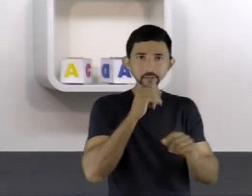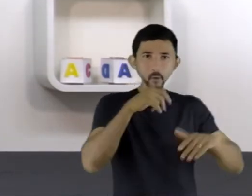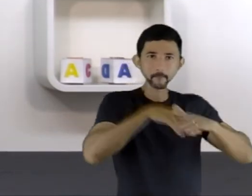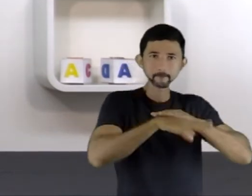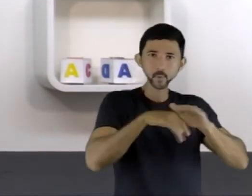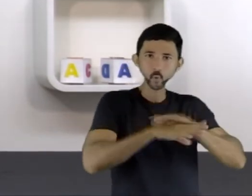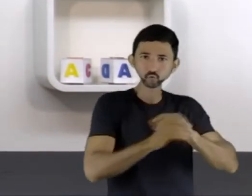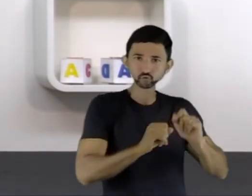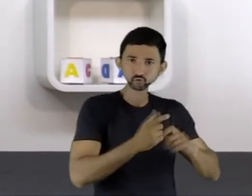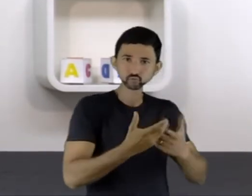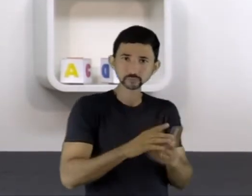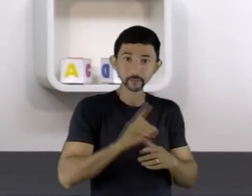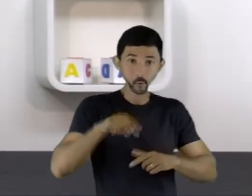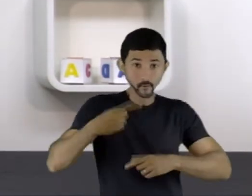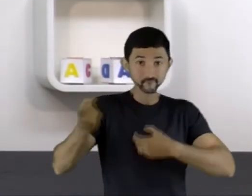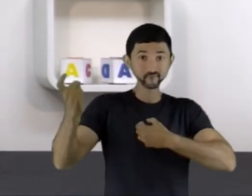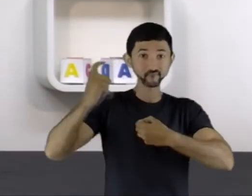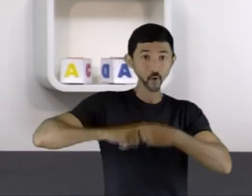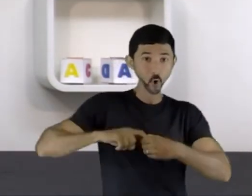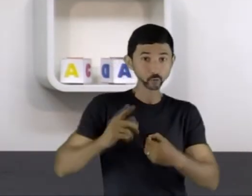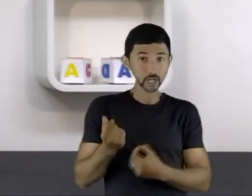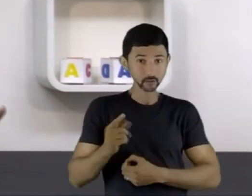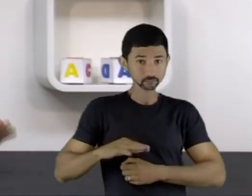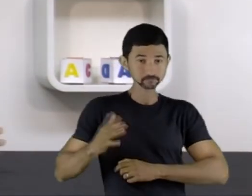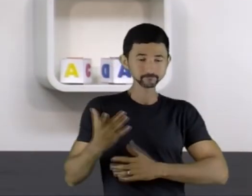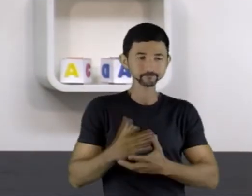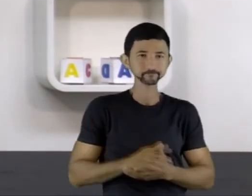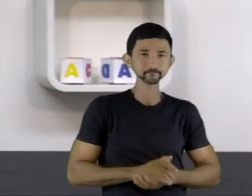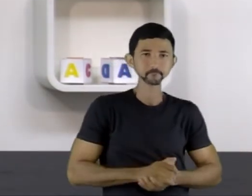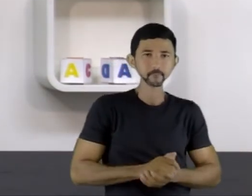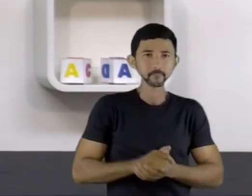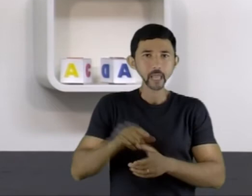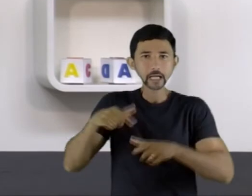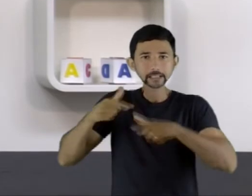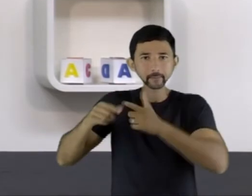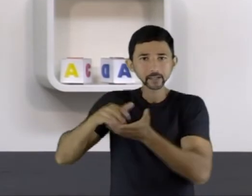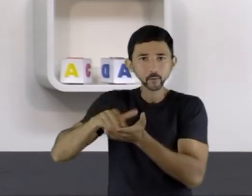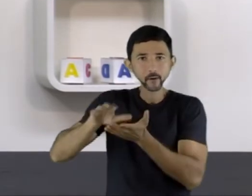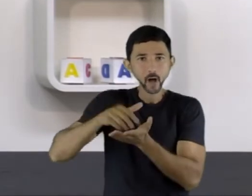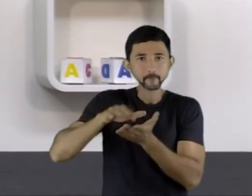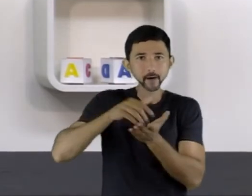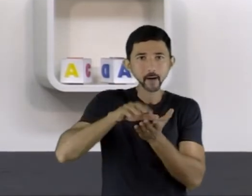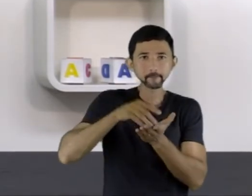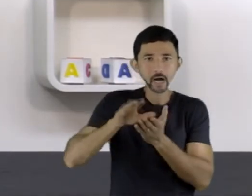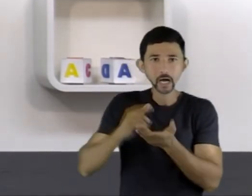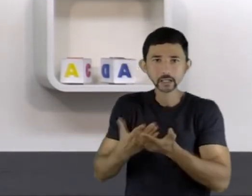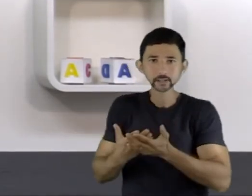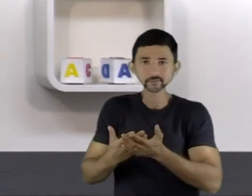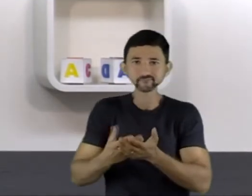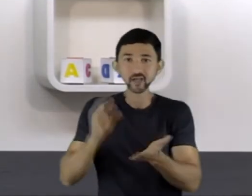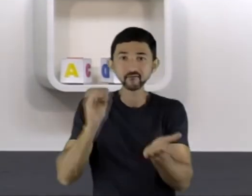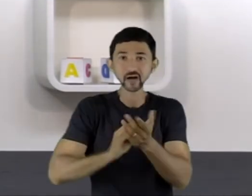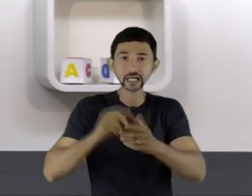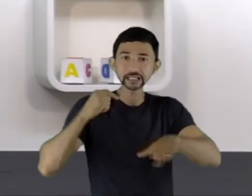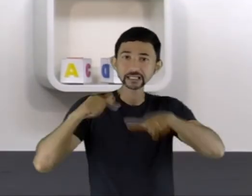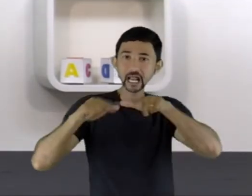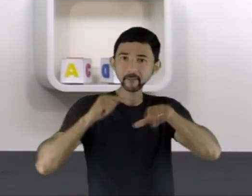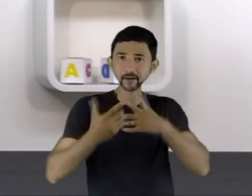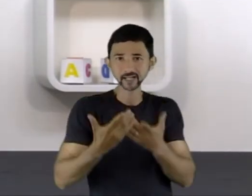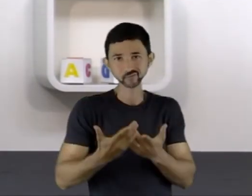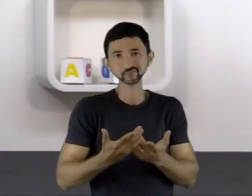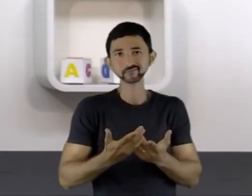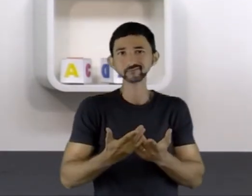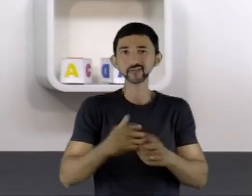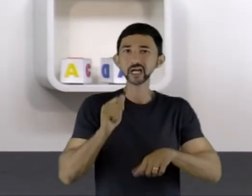produto ia voltar a ter o mesmo valor. Demitiu o trabalhador não consegue consumir porque não tem dinheiro e